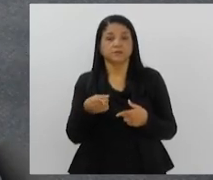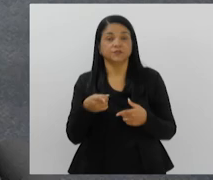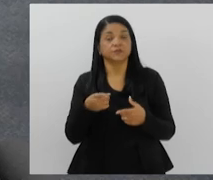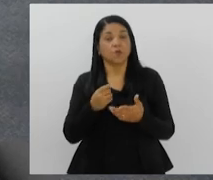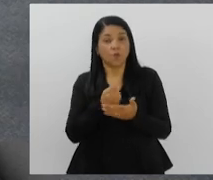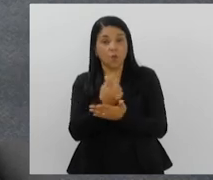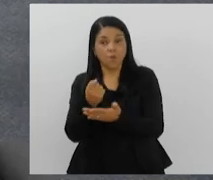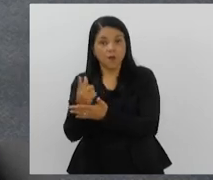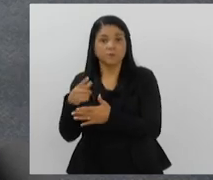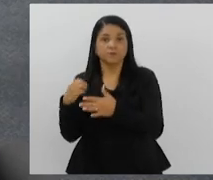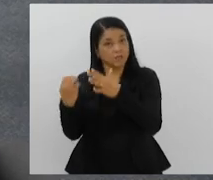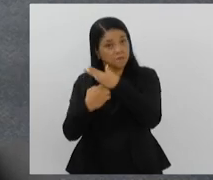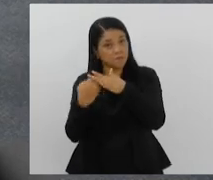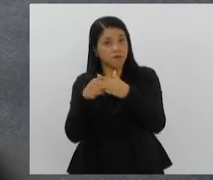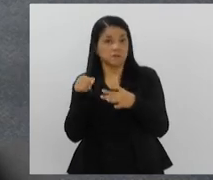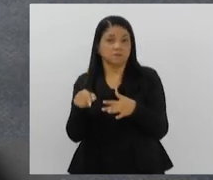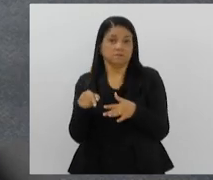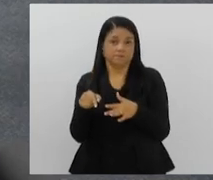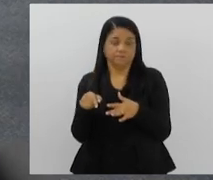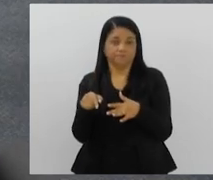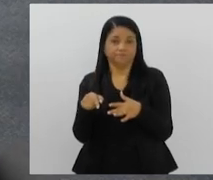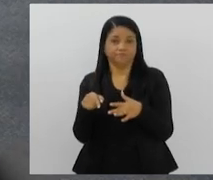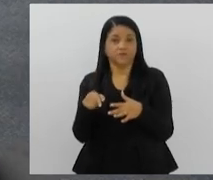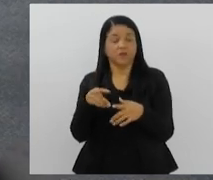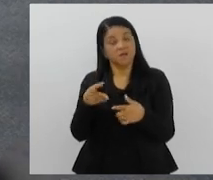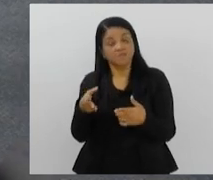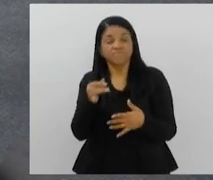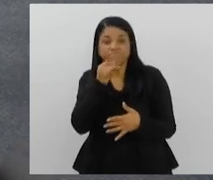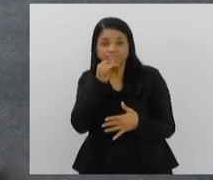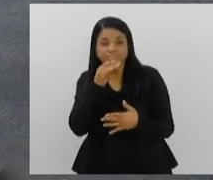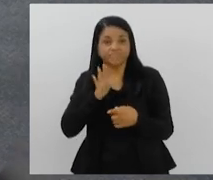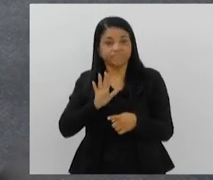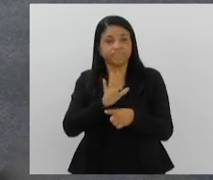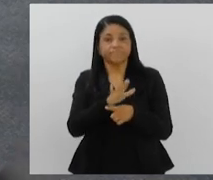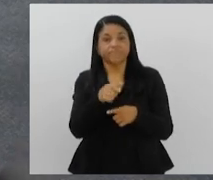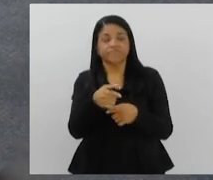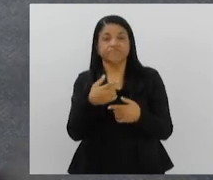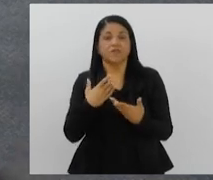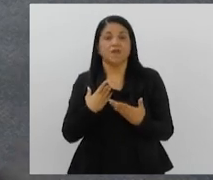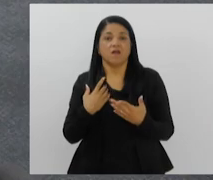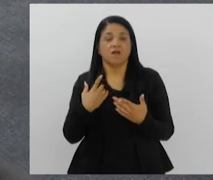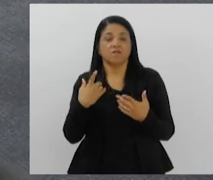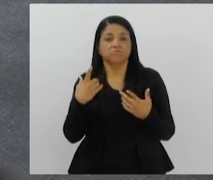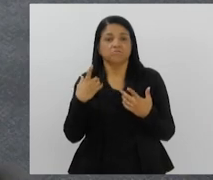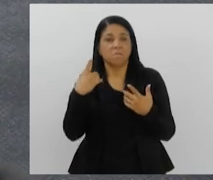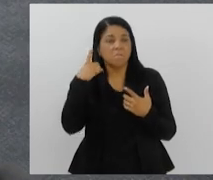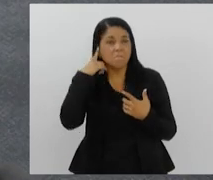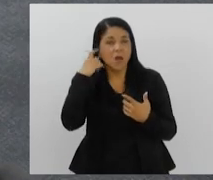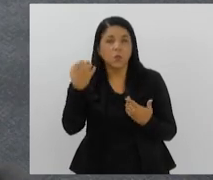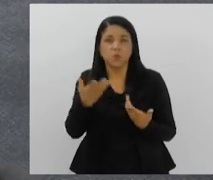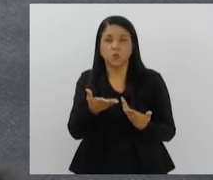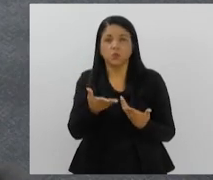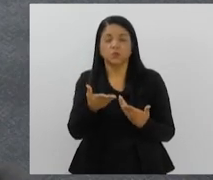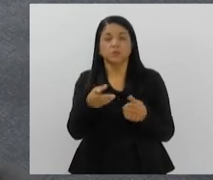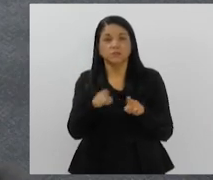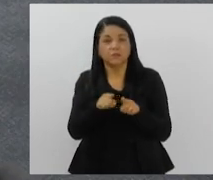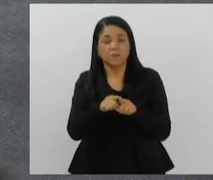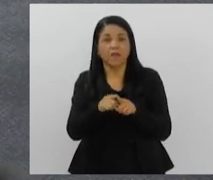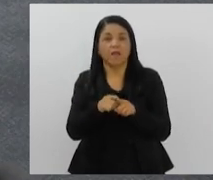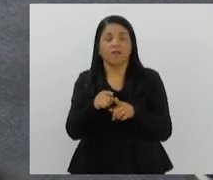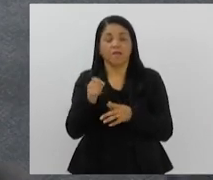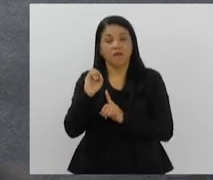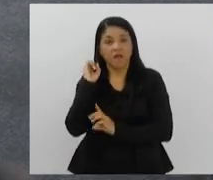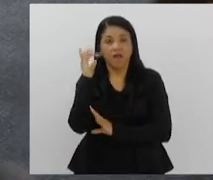que, infelizmente, contribuem para a poluição sonora e também para a poluição